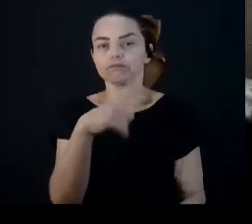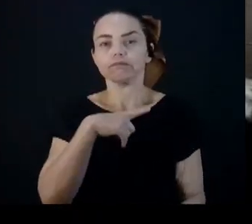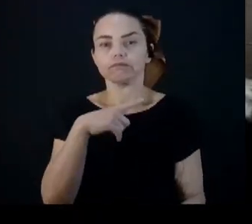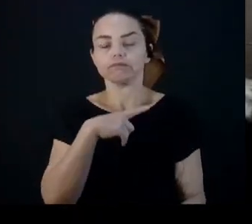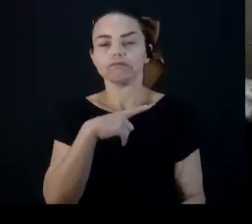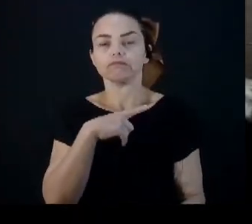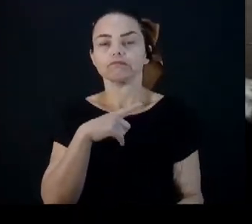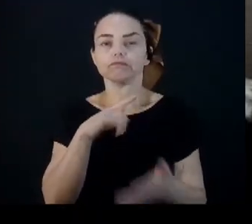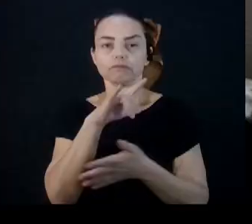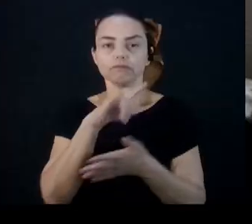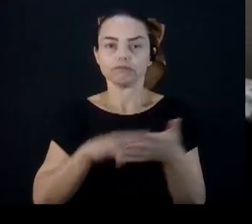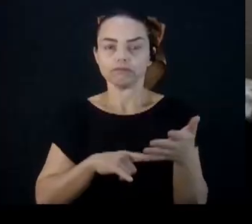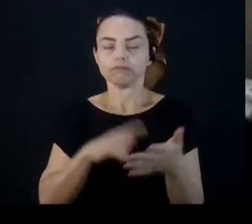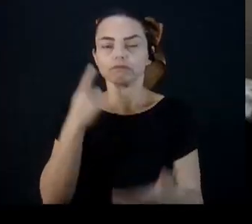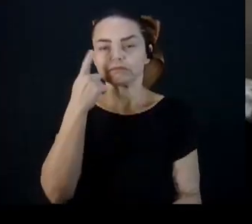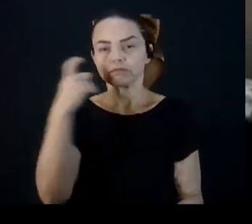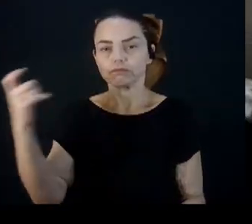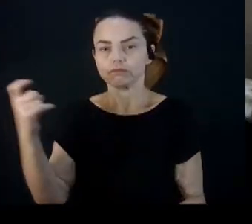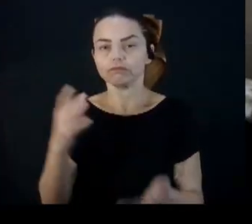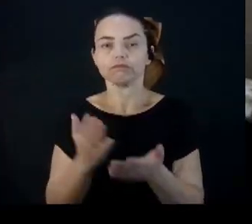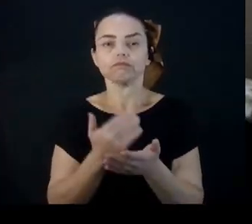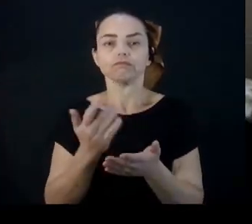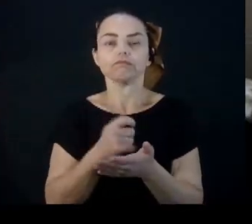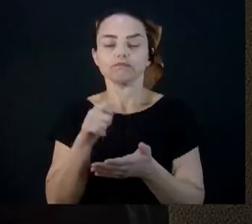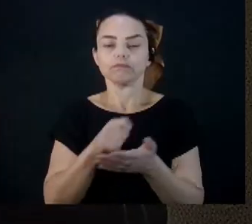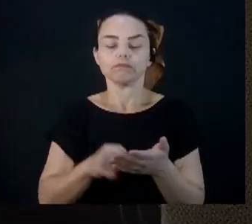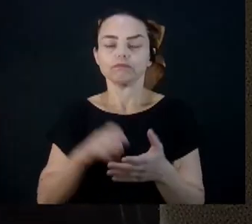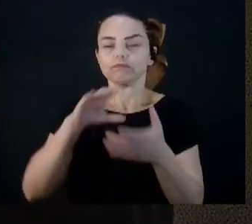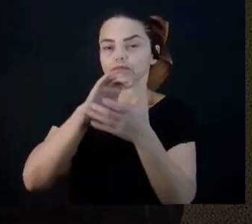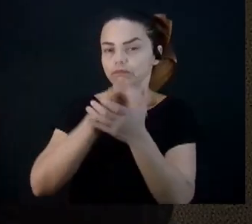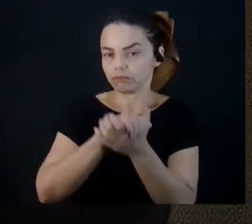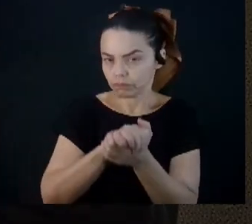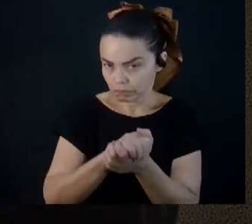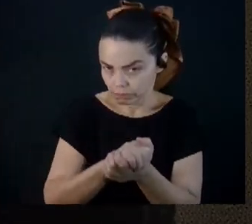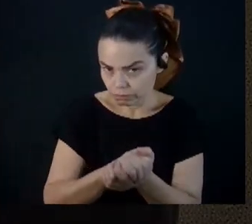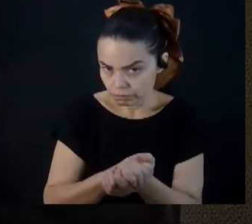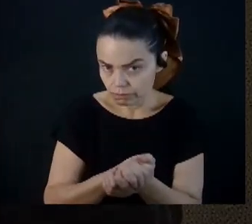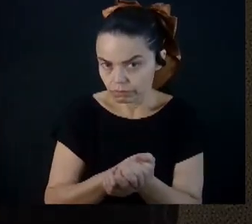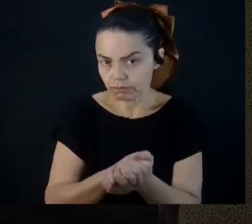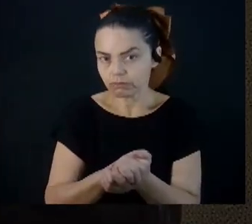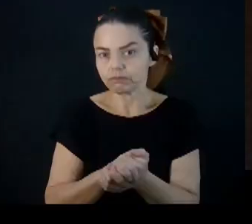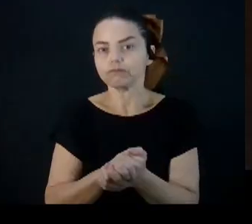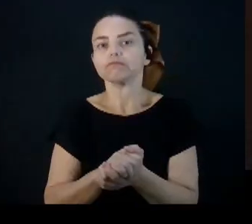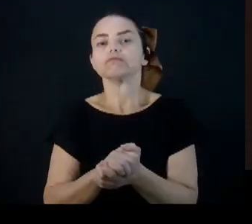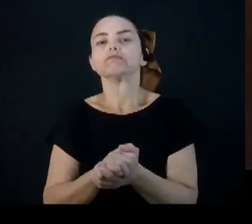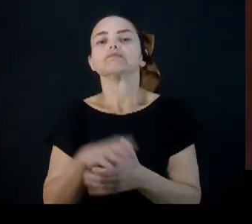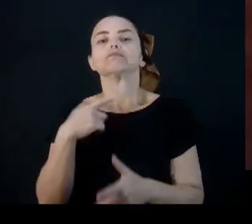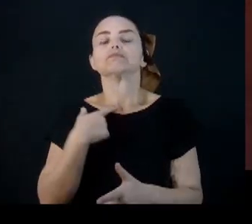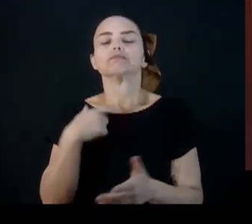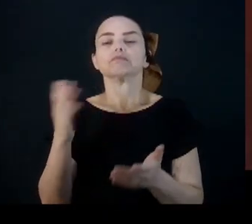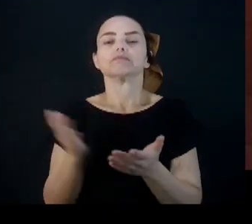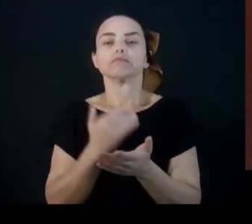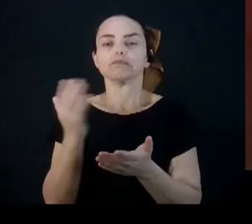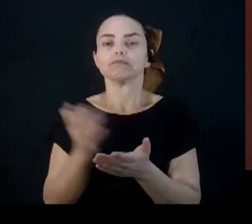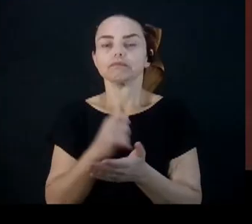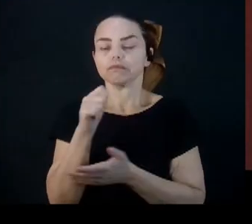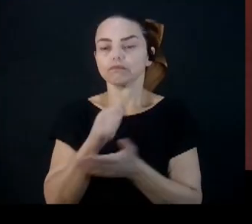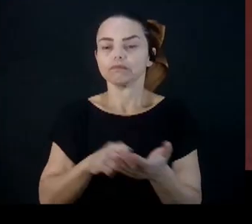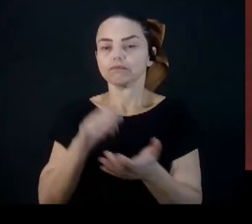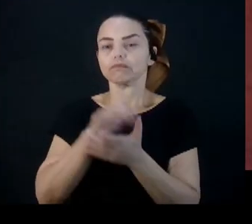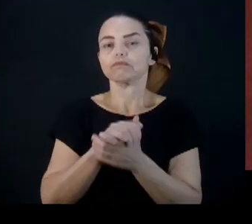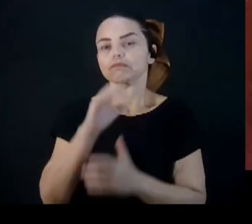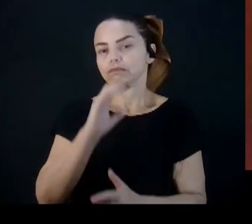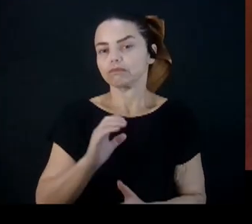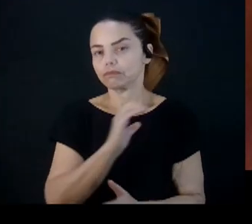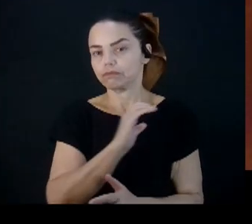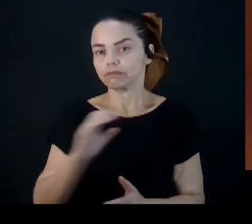muito interessante que é o livro de registro de casamentos. Ele foi batizado de livro de registro de casamentos a católicos, mas é um livro de